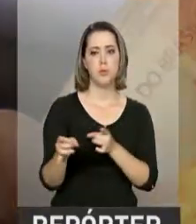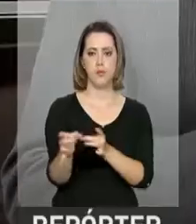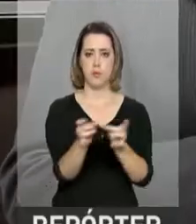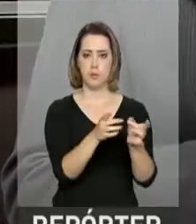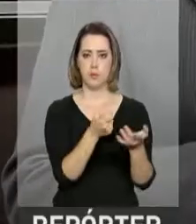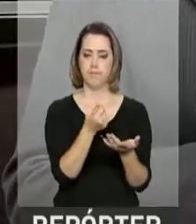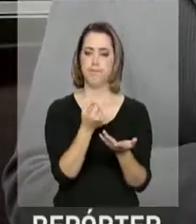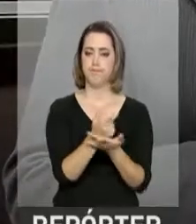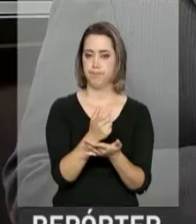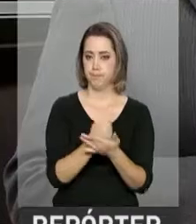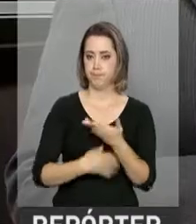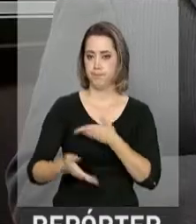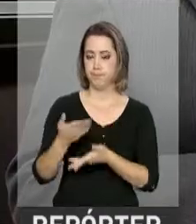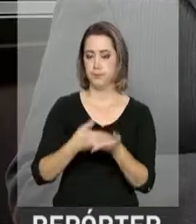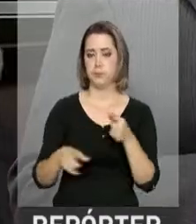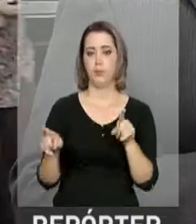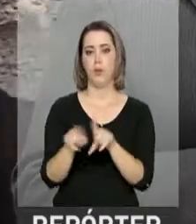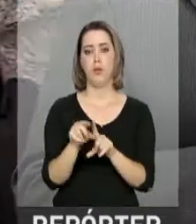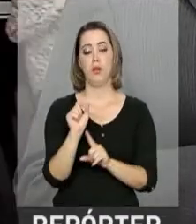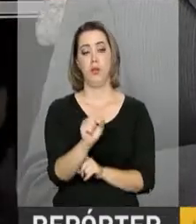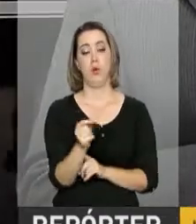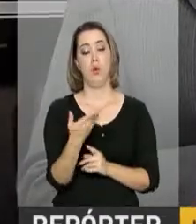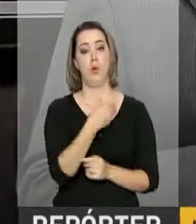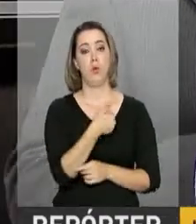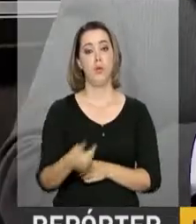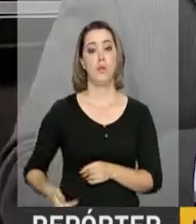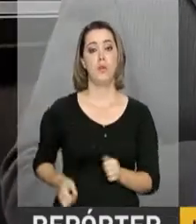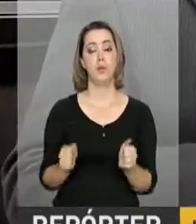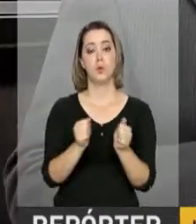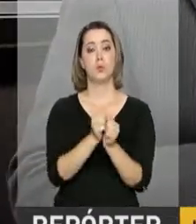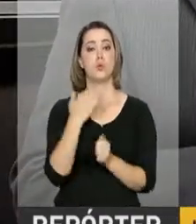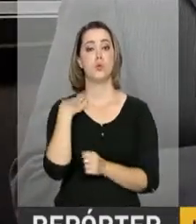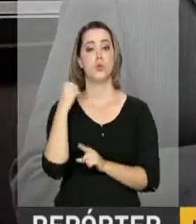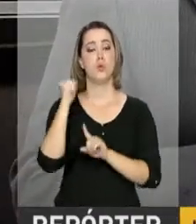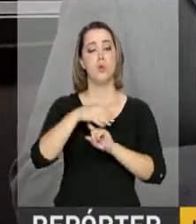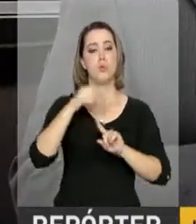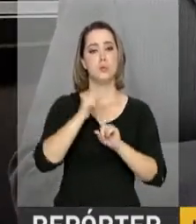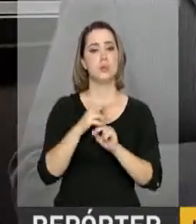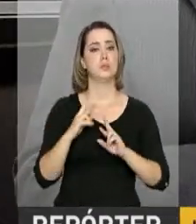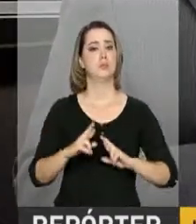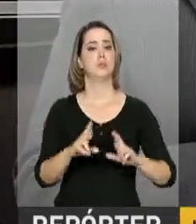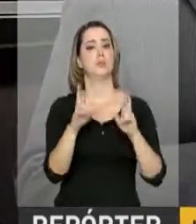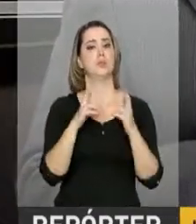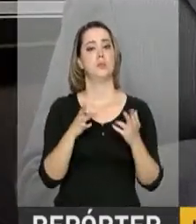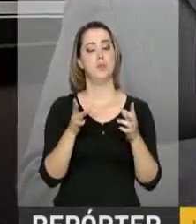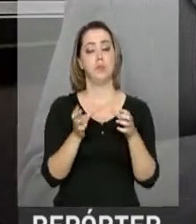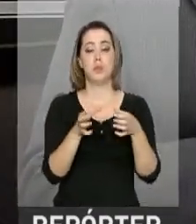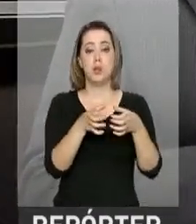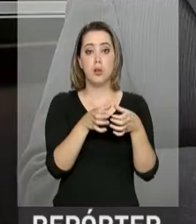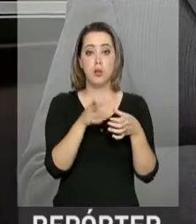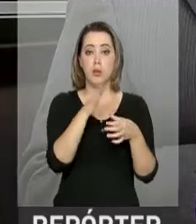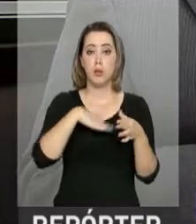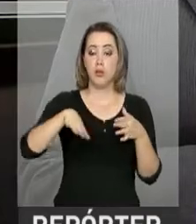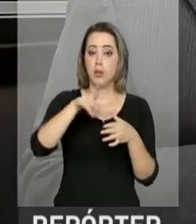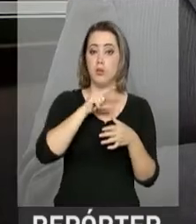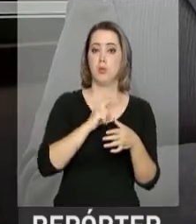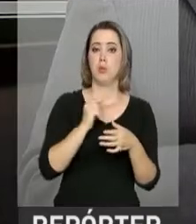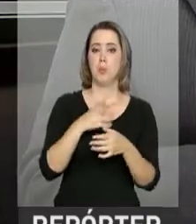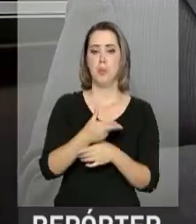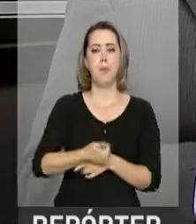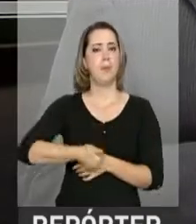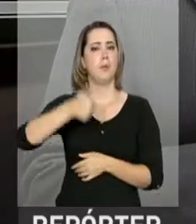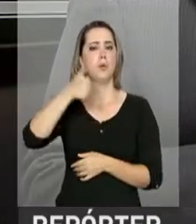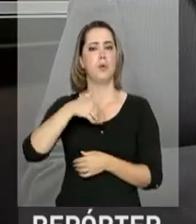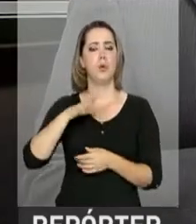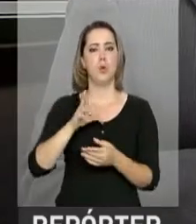o governo eo banco central esperam que entre outros benefícios a medida de mais previsibilidade para os